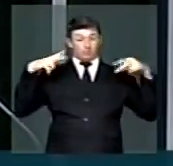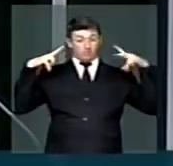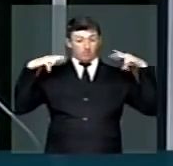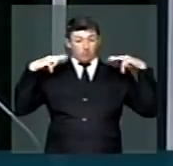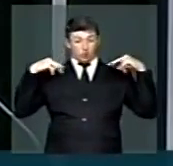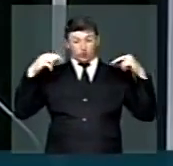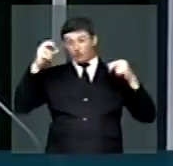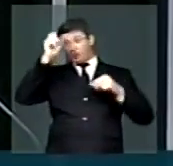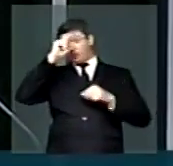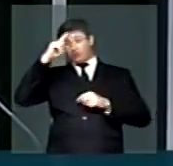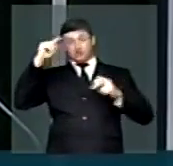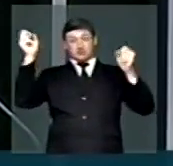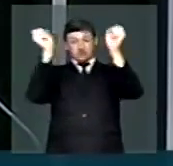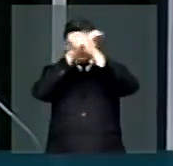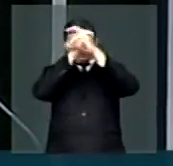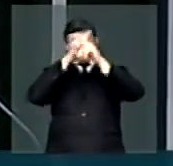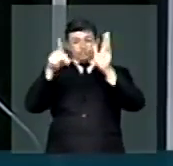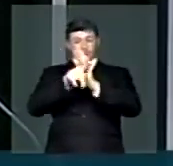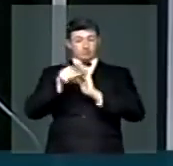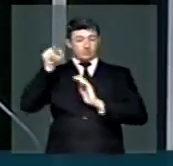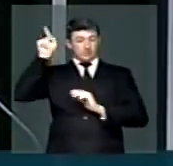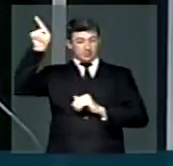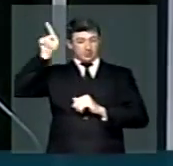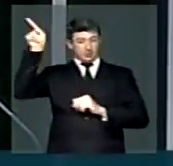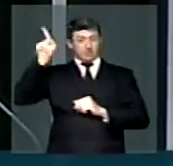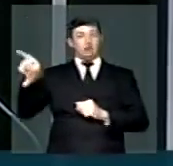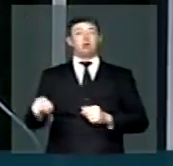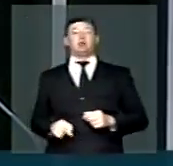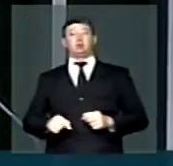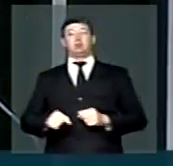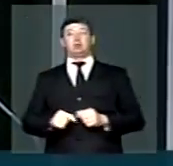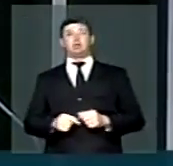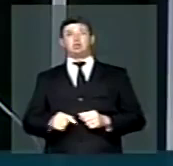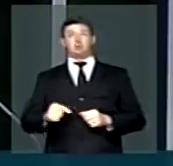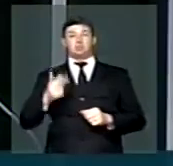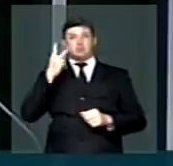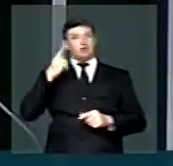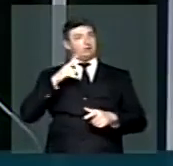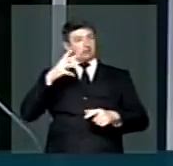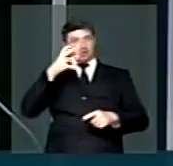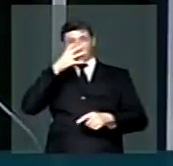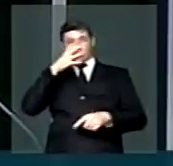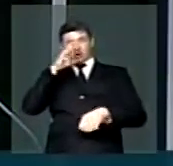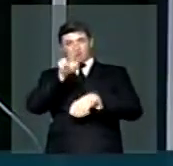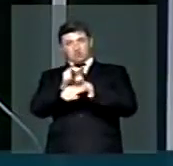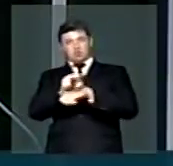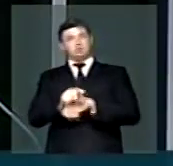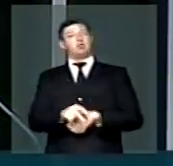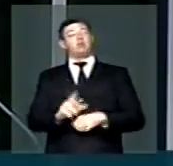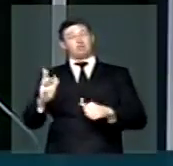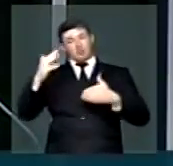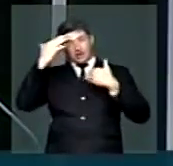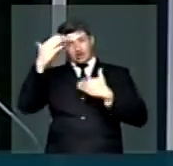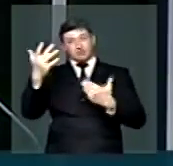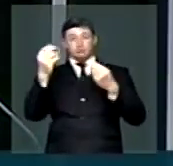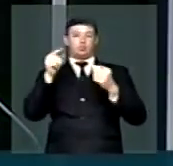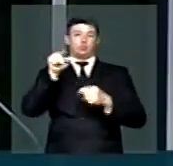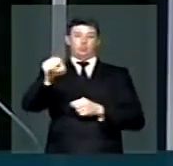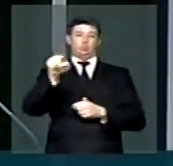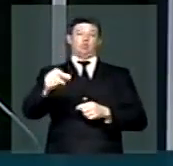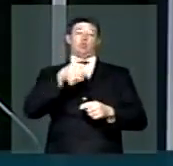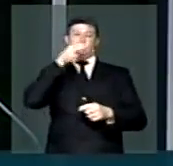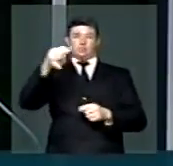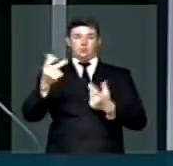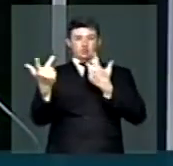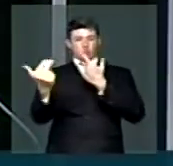Ceará, motoristas de ambulância, estão atentos e principalmente muito gratos à posição de Vossa